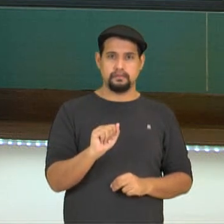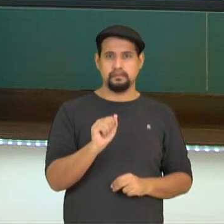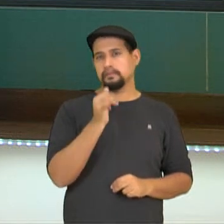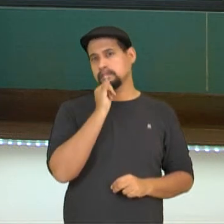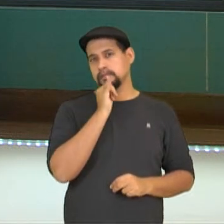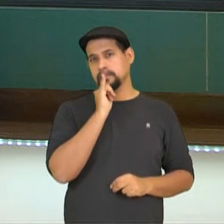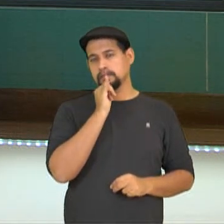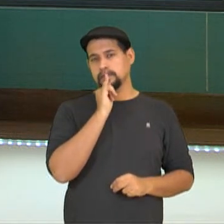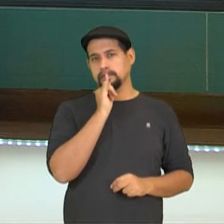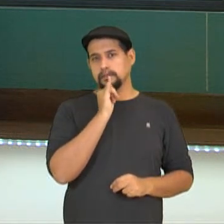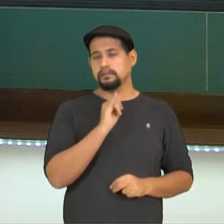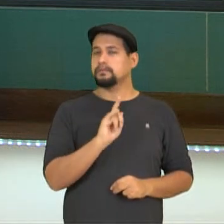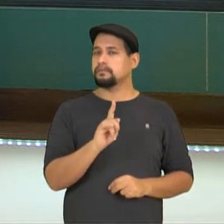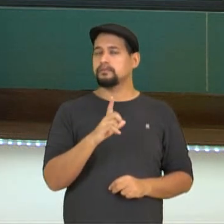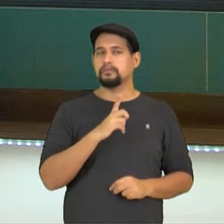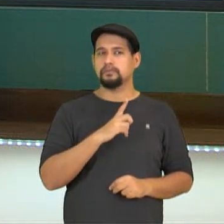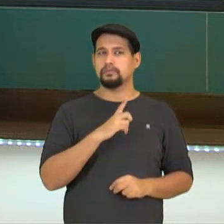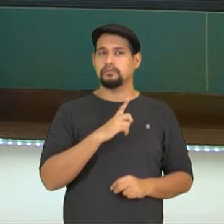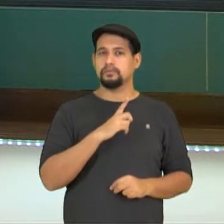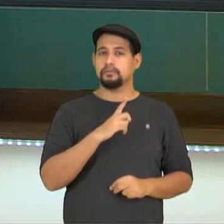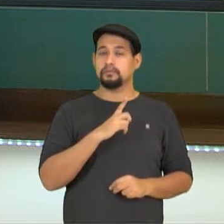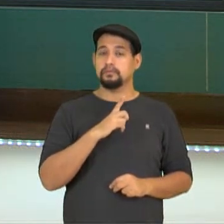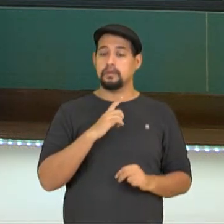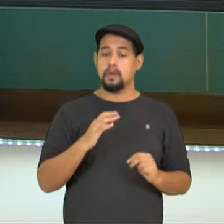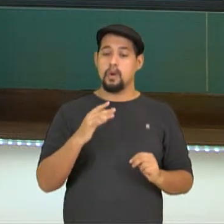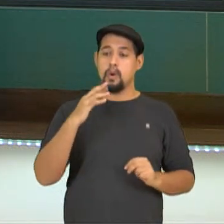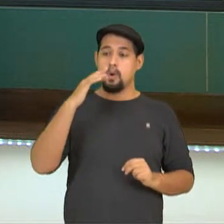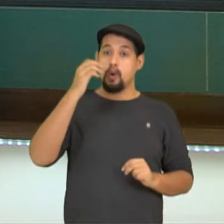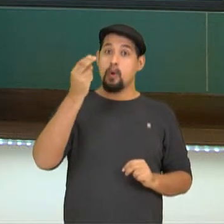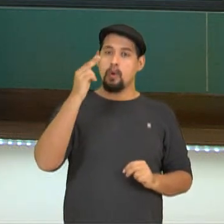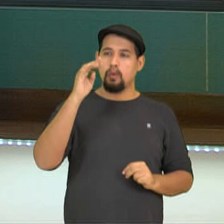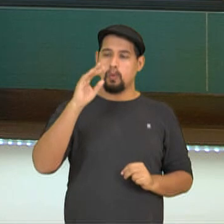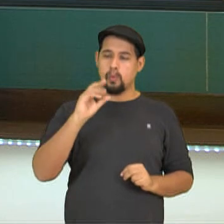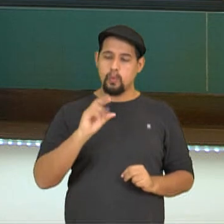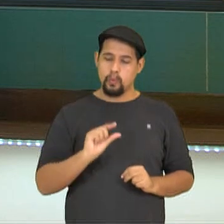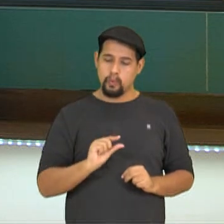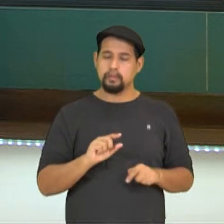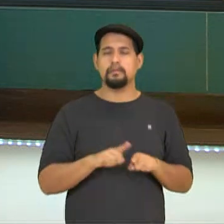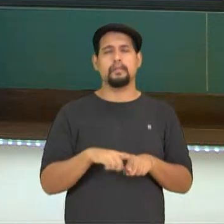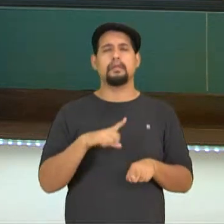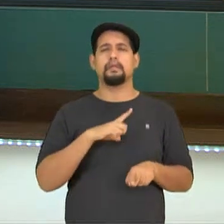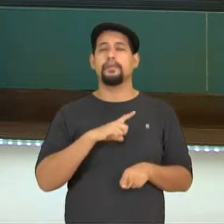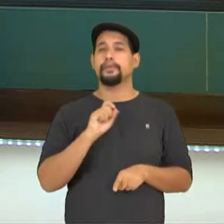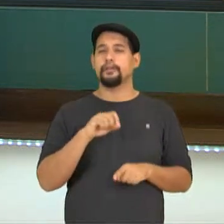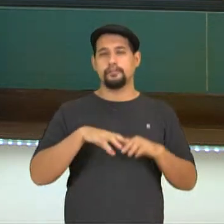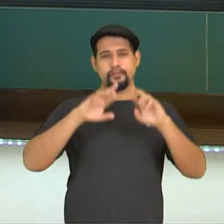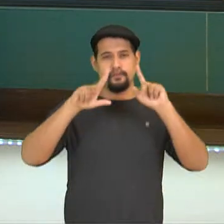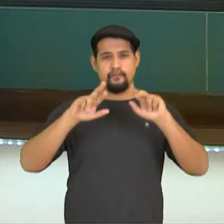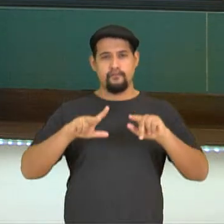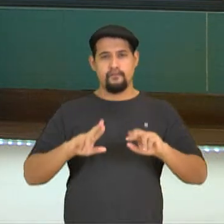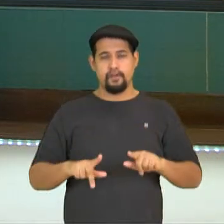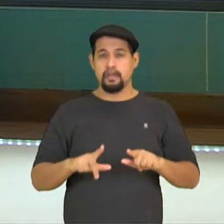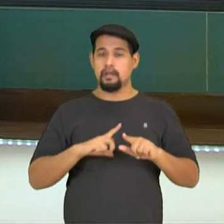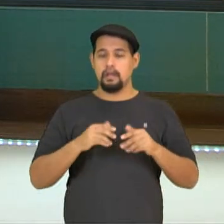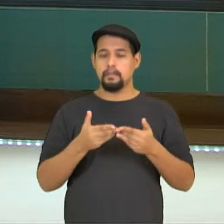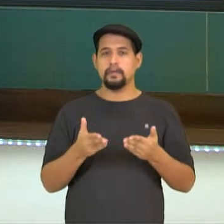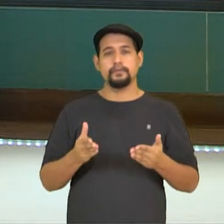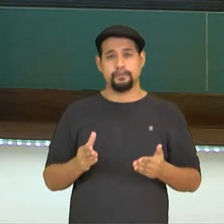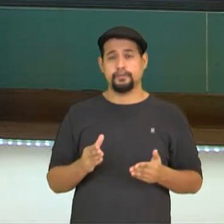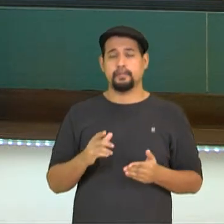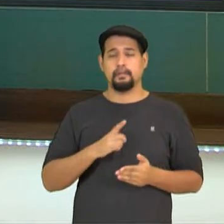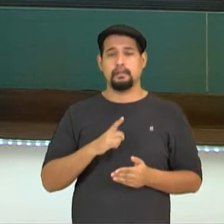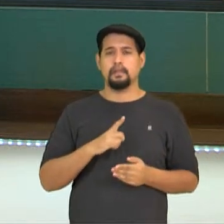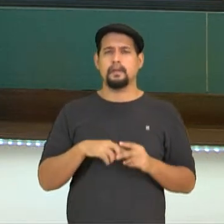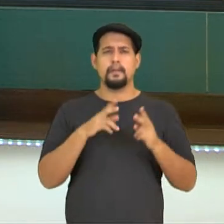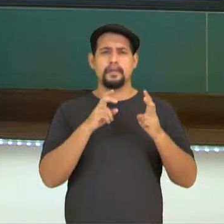você vai aumentando, né, ou diminuindo aqui, acontece também um comportamento diferenciado aqui com a abertura da parábola.